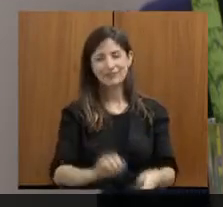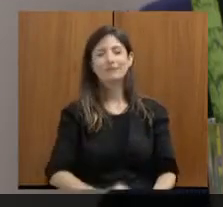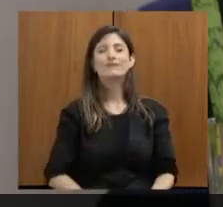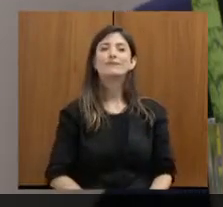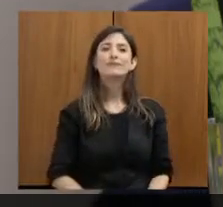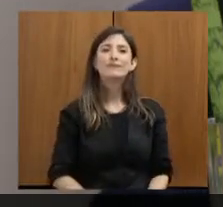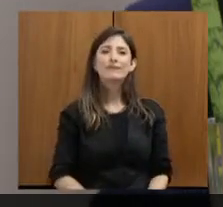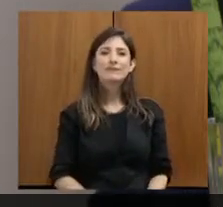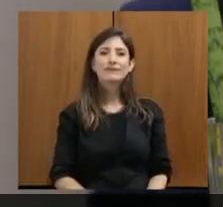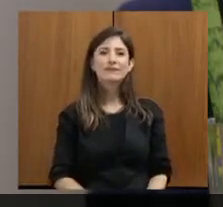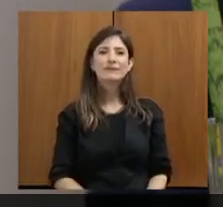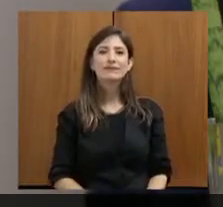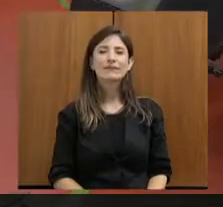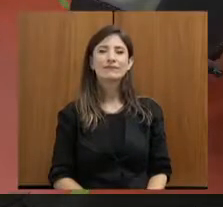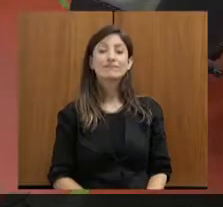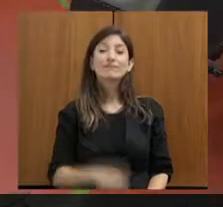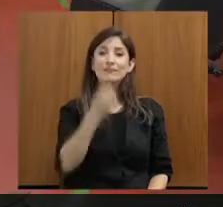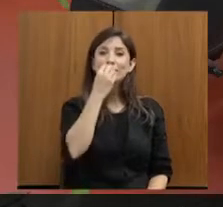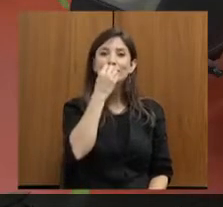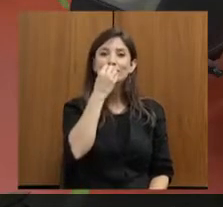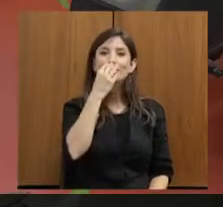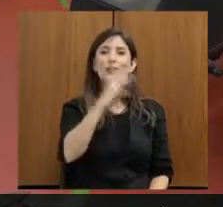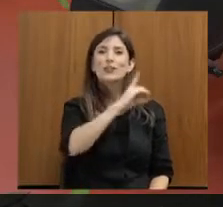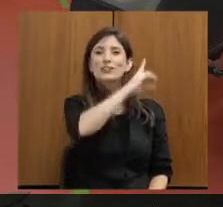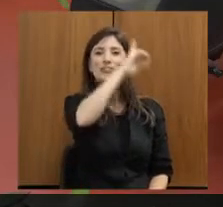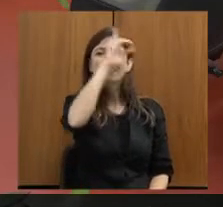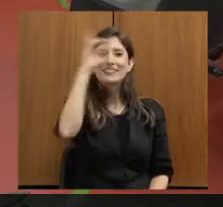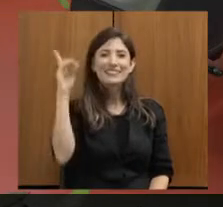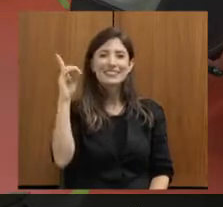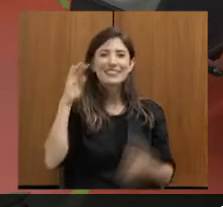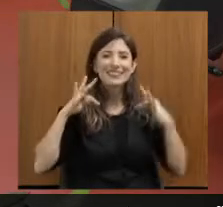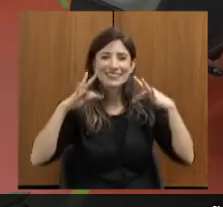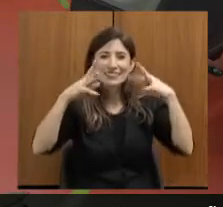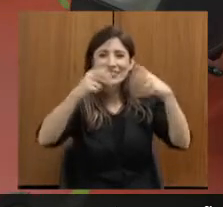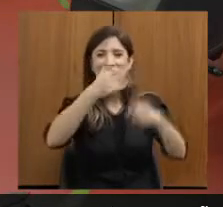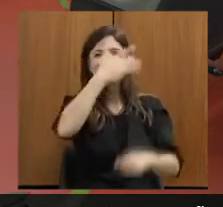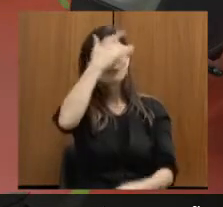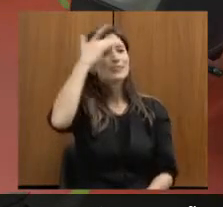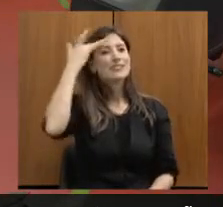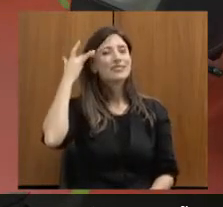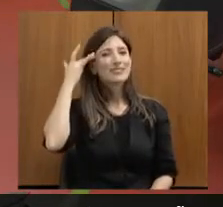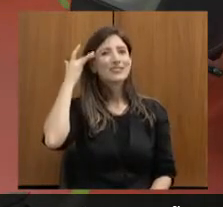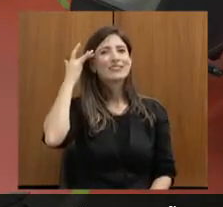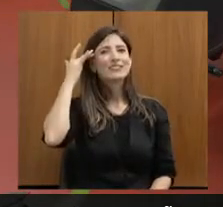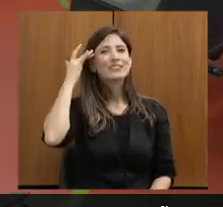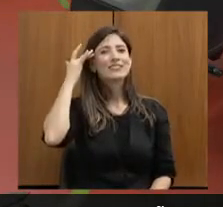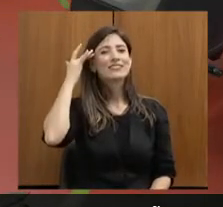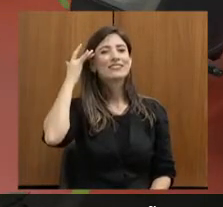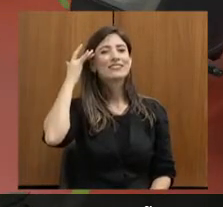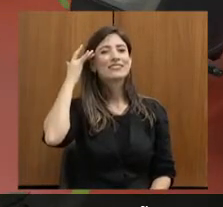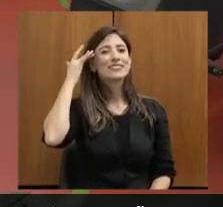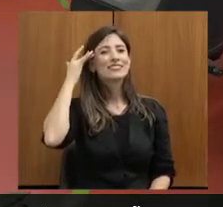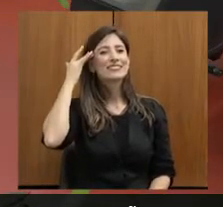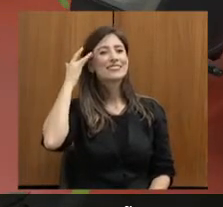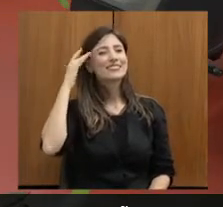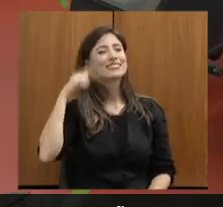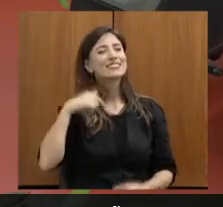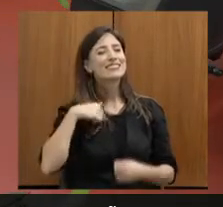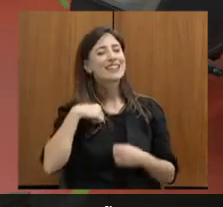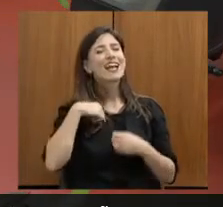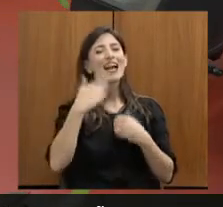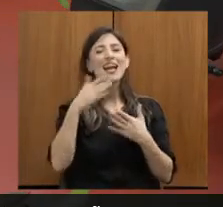Oi bom dia a todos meu com Sandy ou aos meus mais velhos